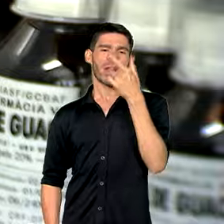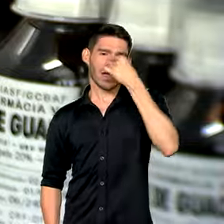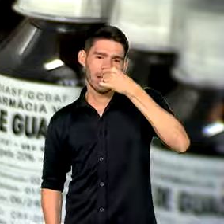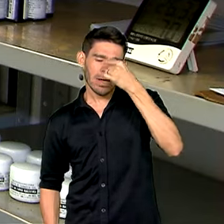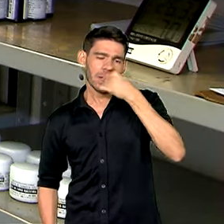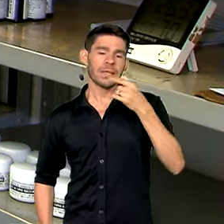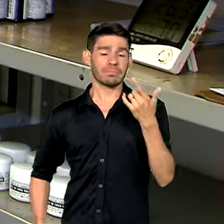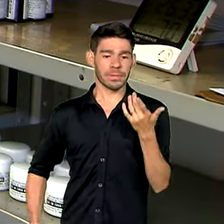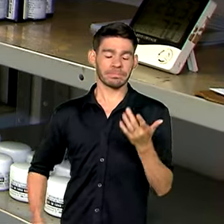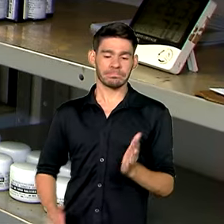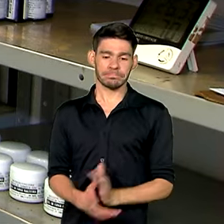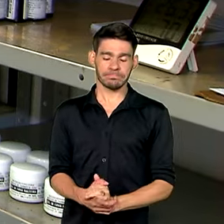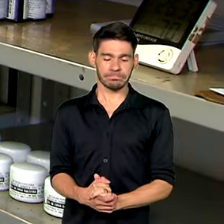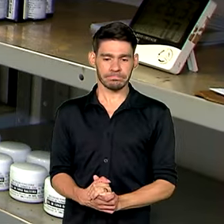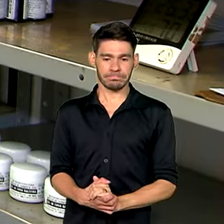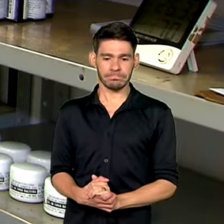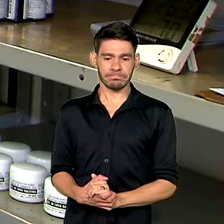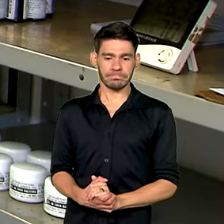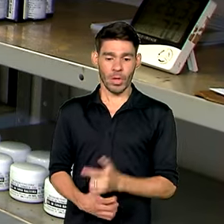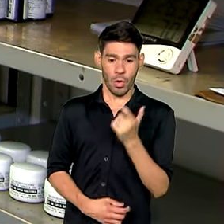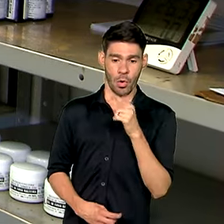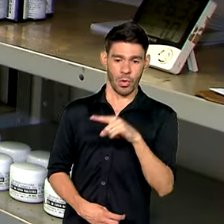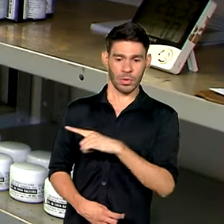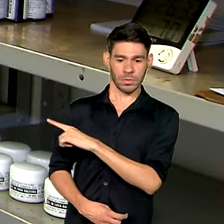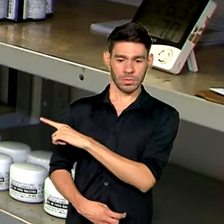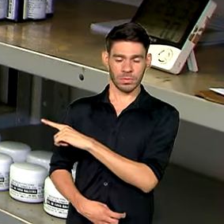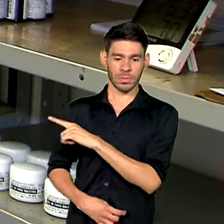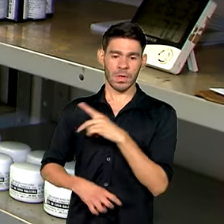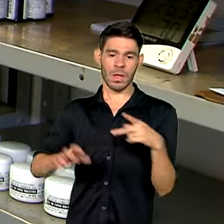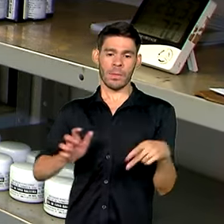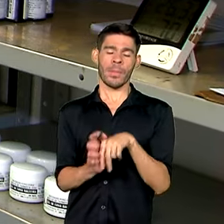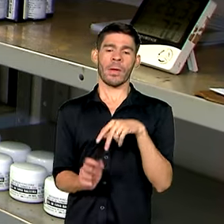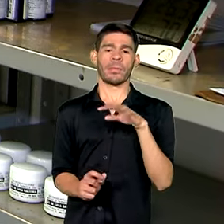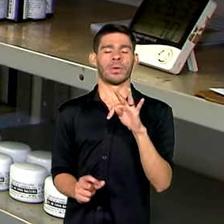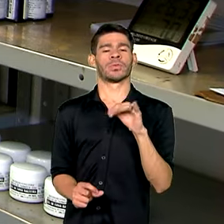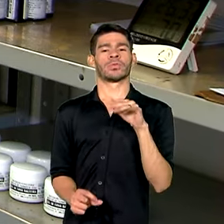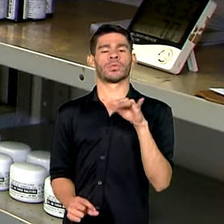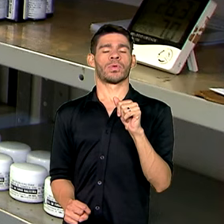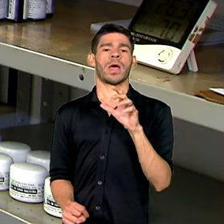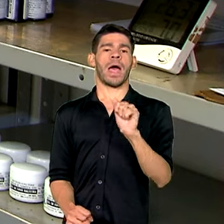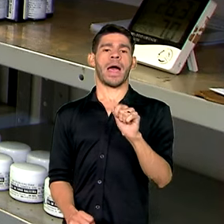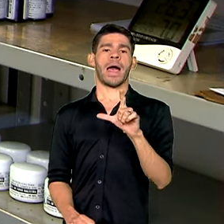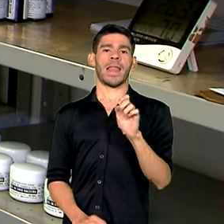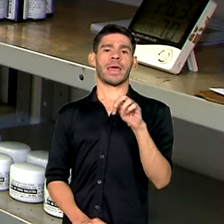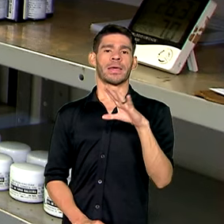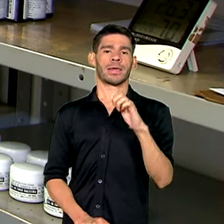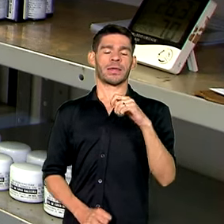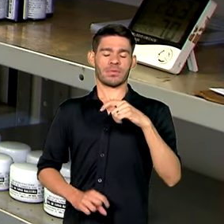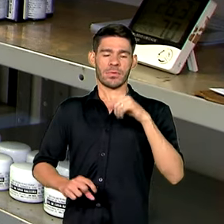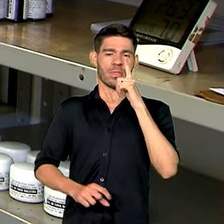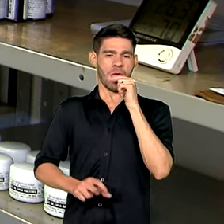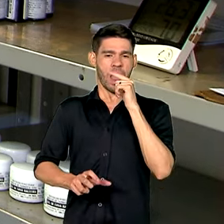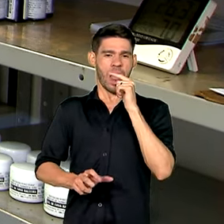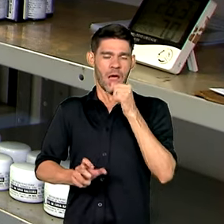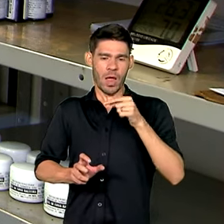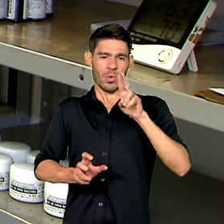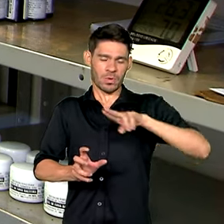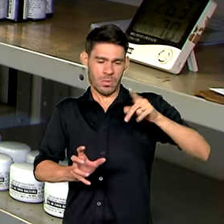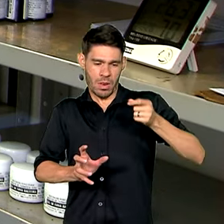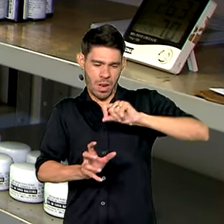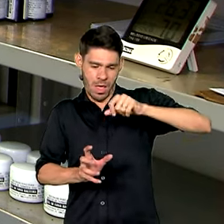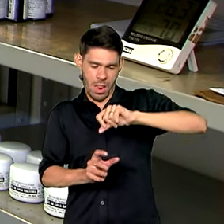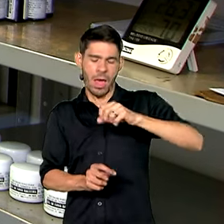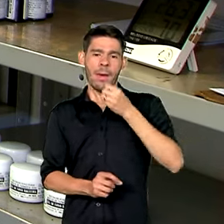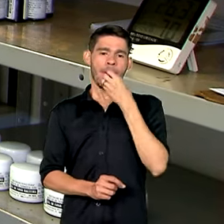resfriados. Esse outro aqui é a tintura de alecrim-pimenta. Ele é diluído em água e serve para infecções